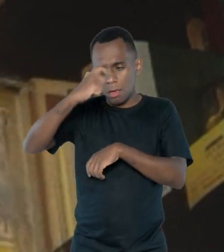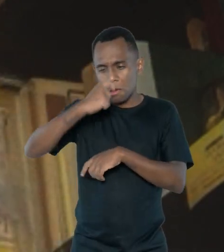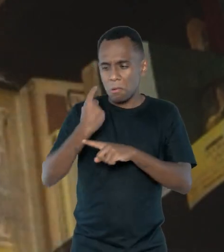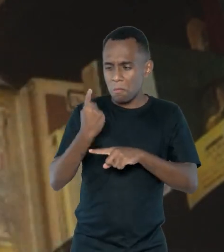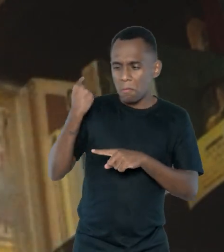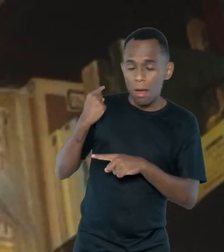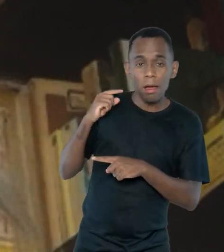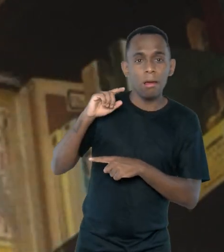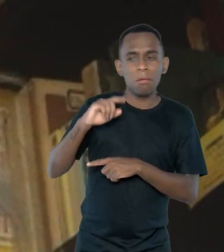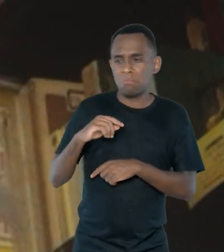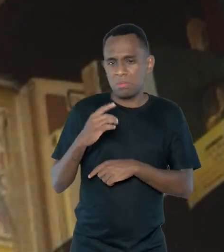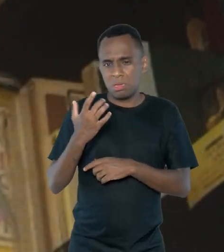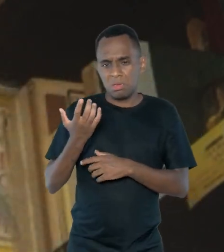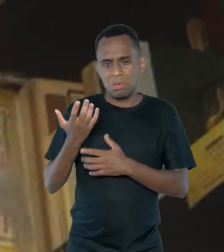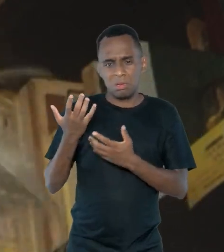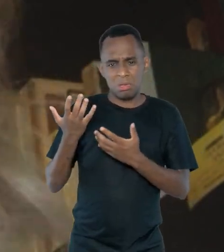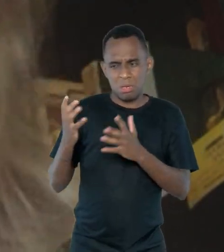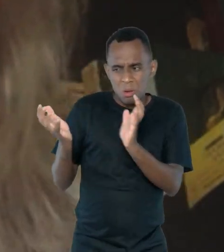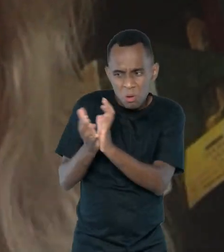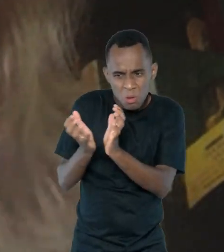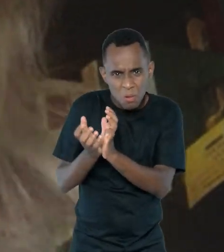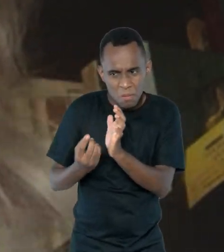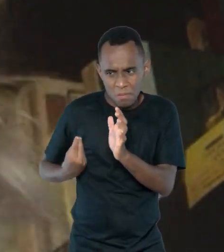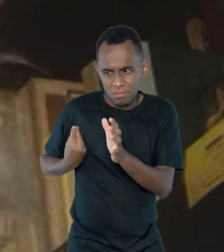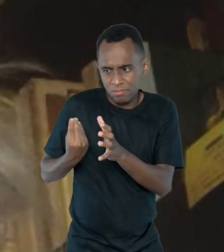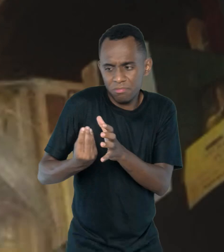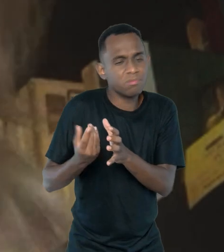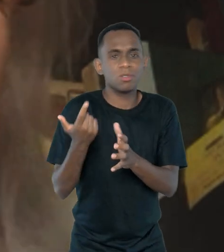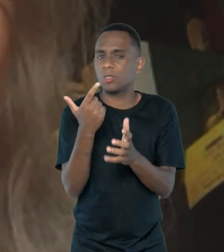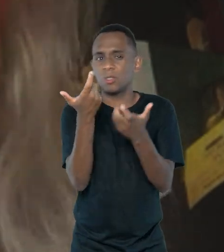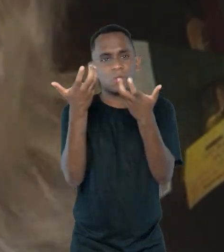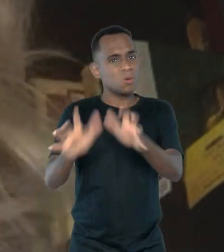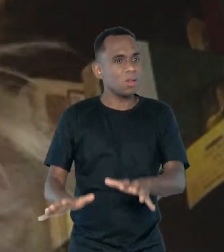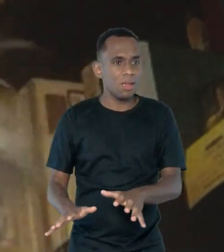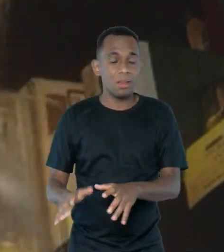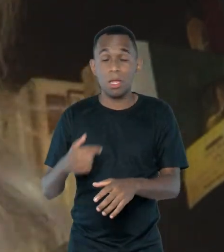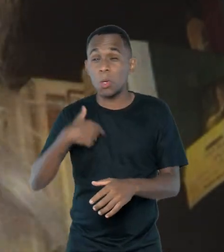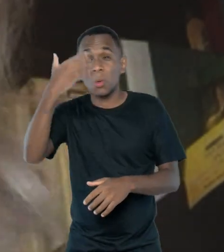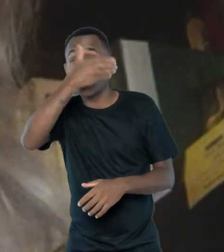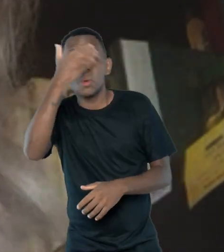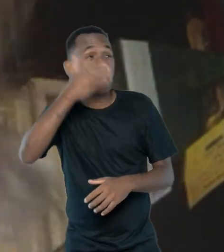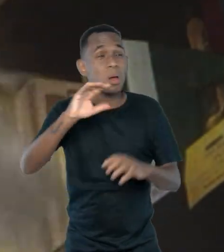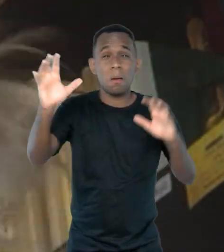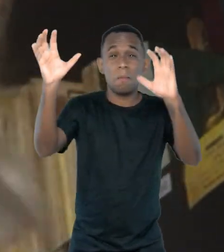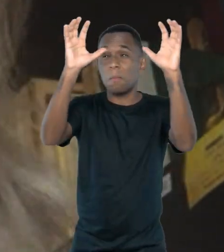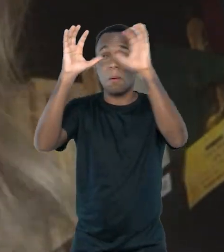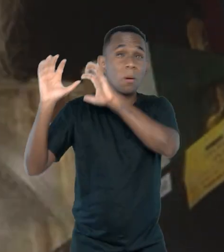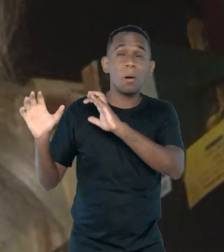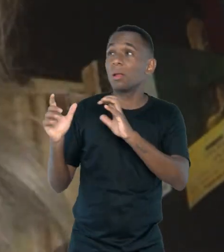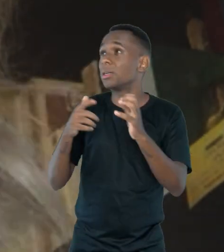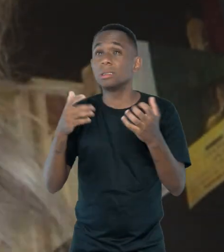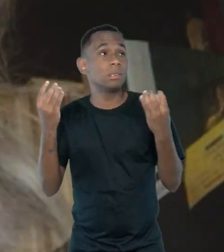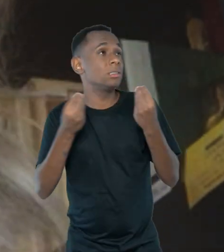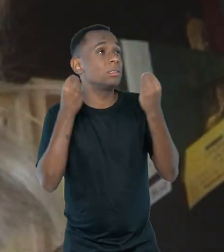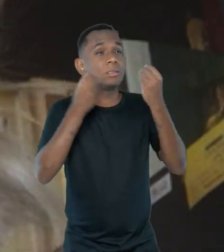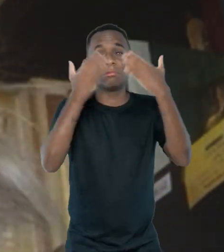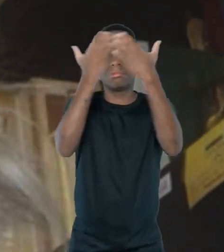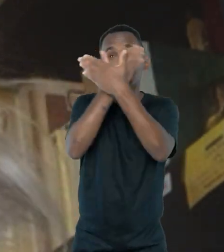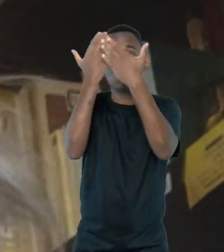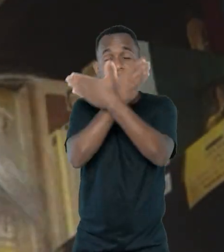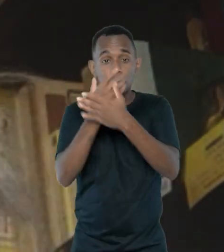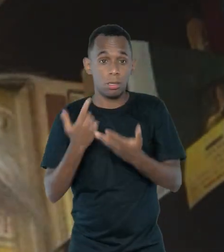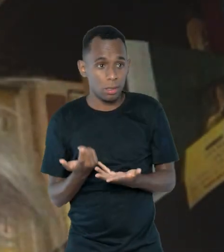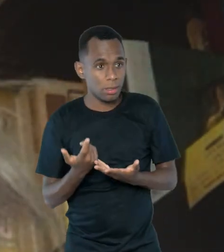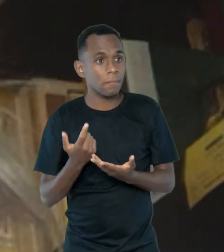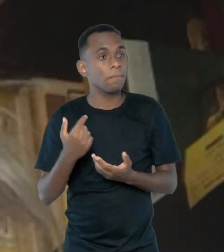que ninguém queria no time, aquela menina que não via a bola passava e eu ficava perdida. Então,